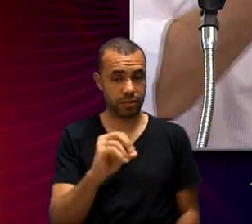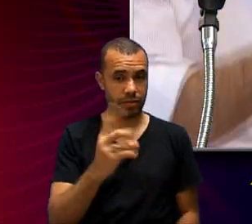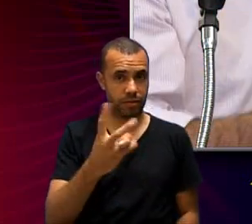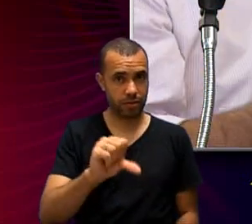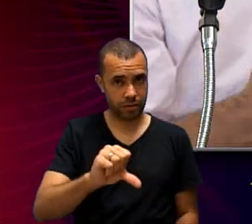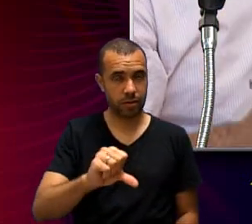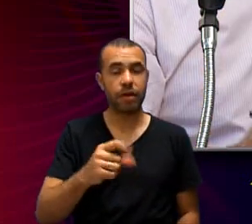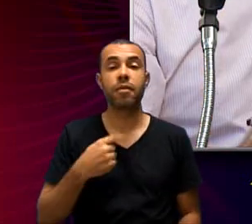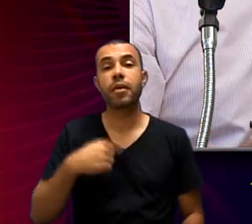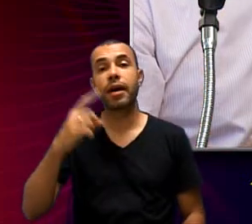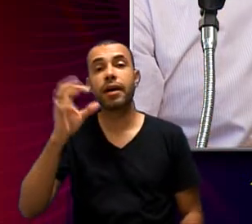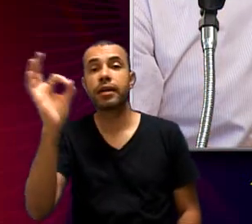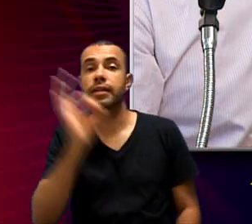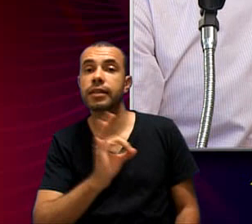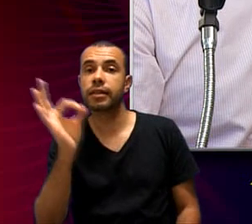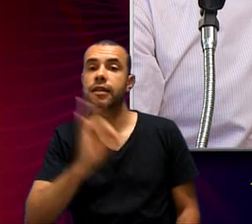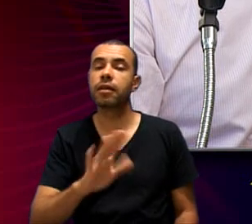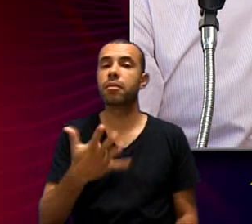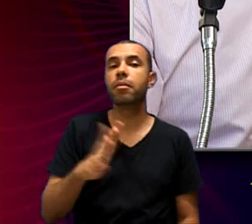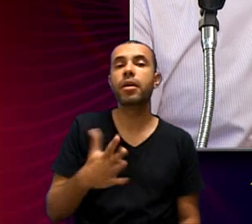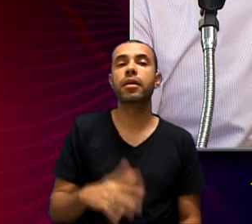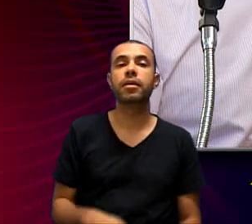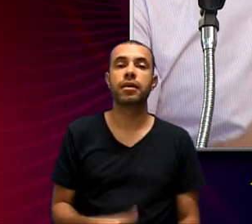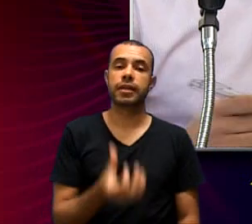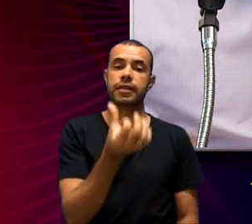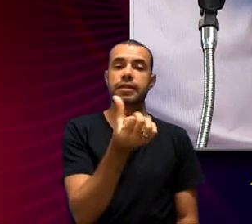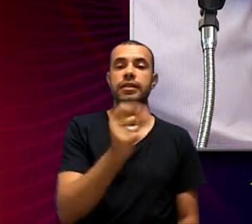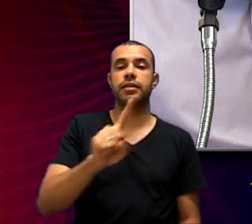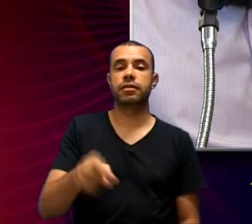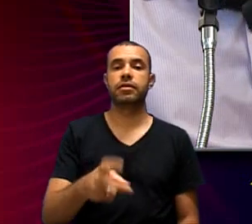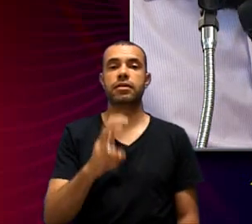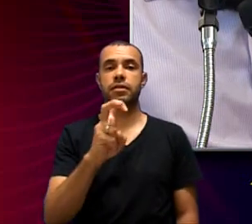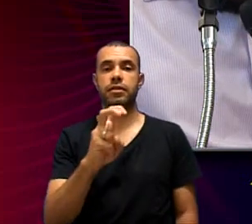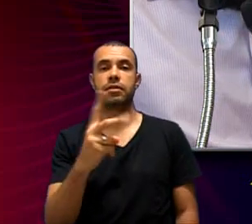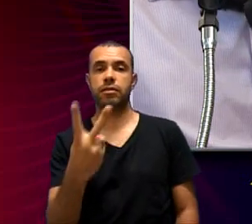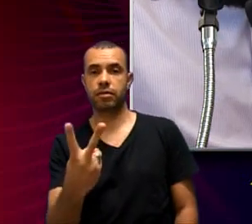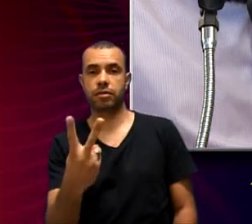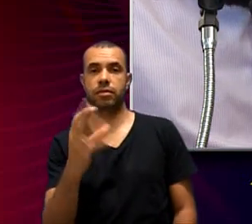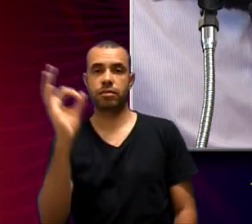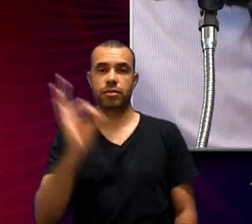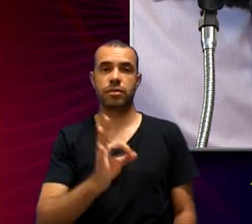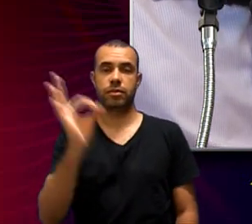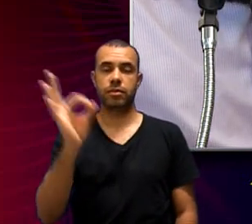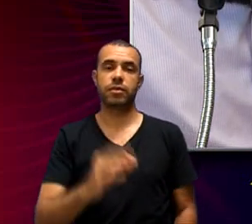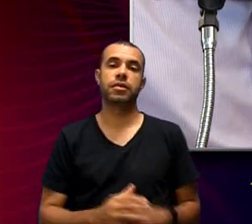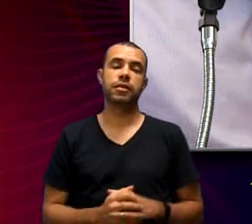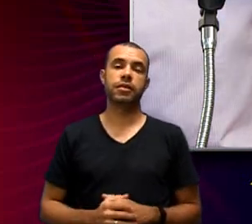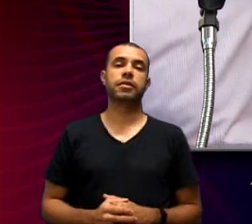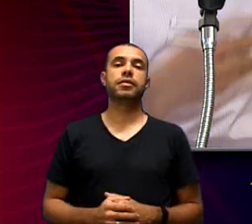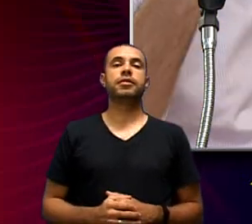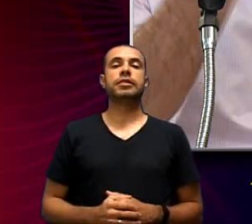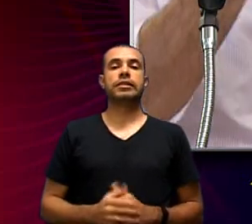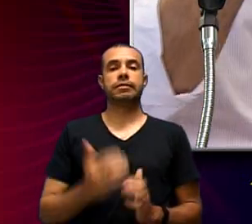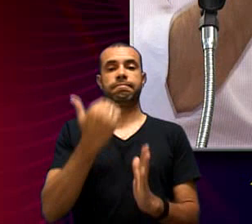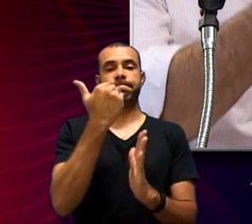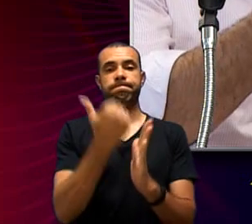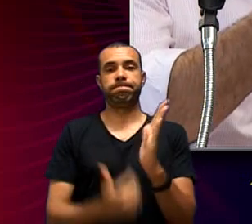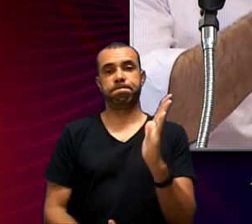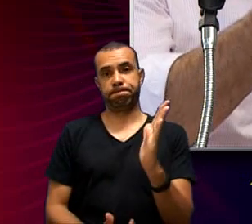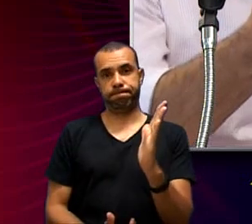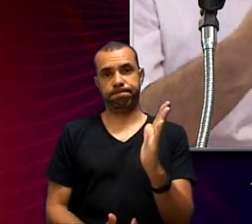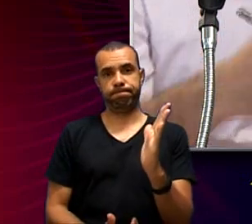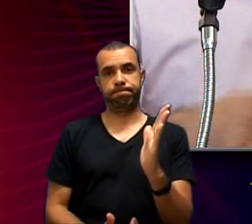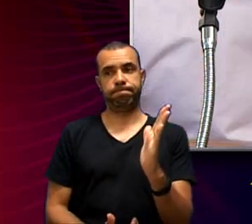a percentual receita do déficit é em torno de 6,52%. Pronto, o senhor me respondeu objetivamente. 6,52% está abaixo da